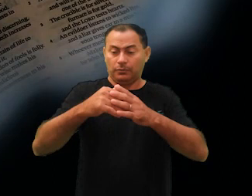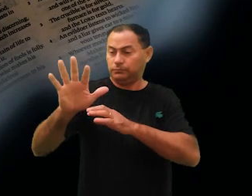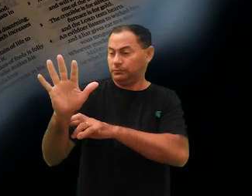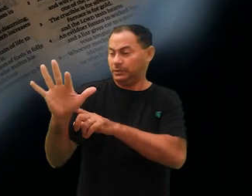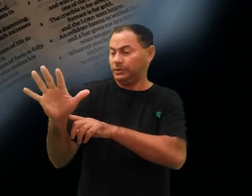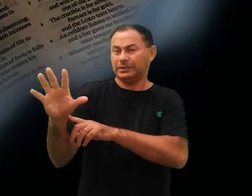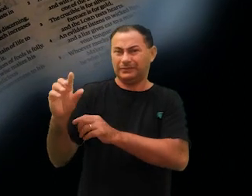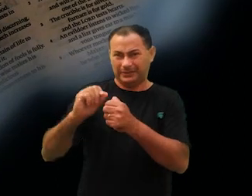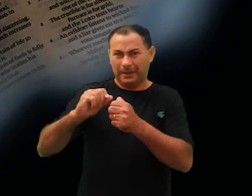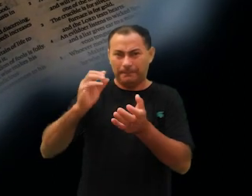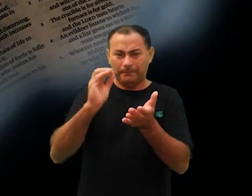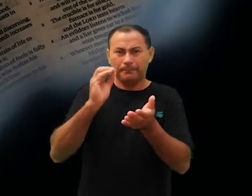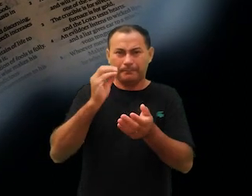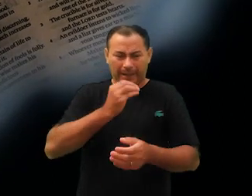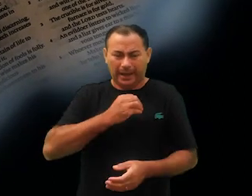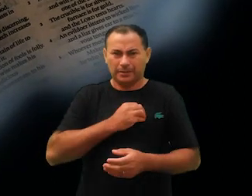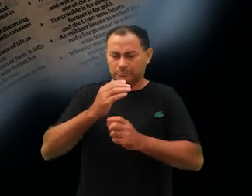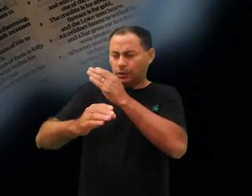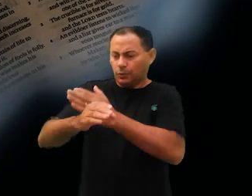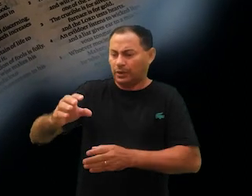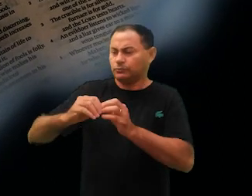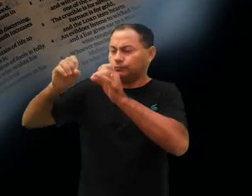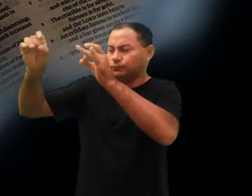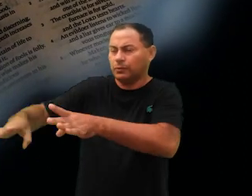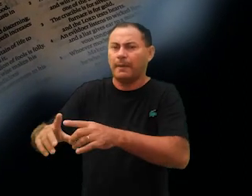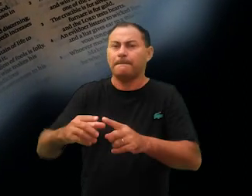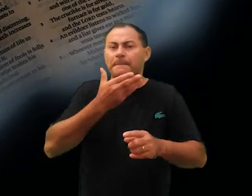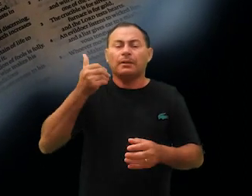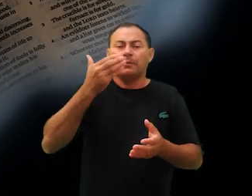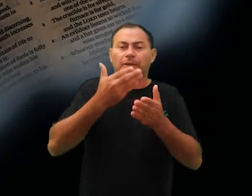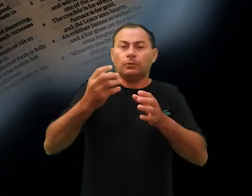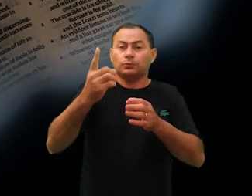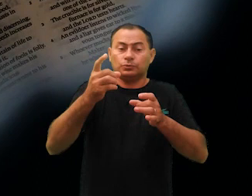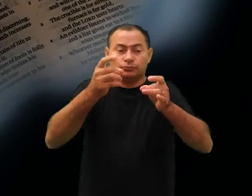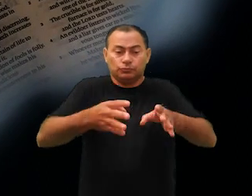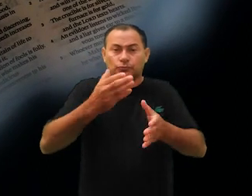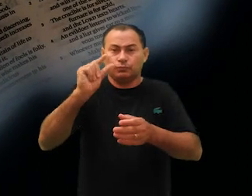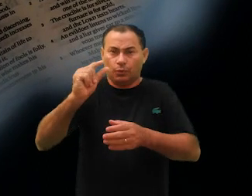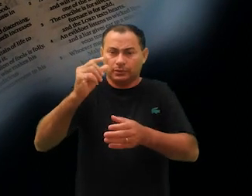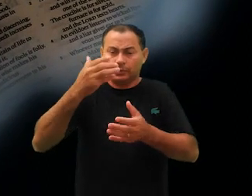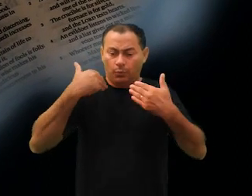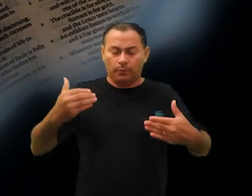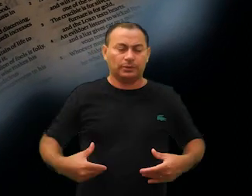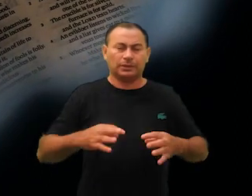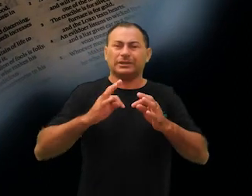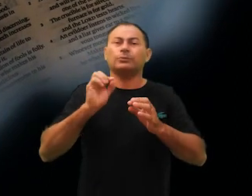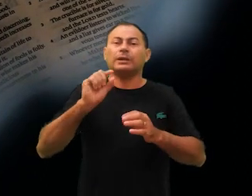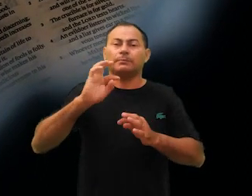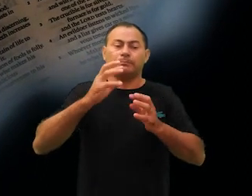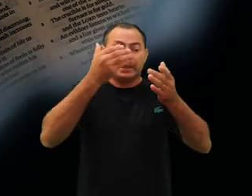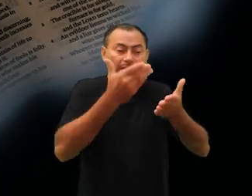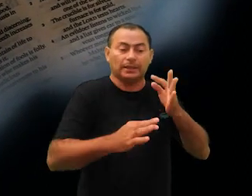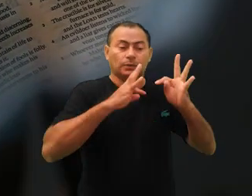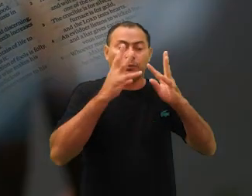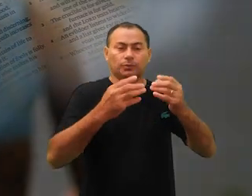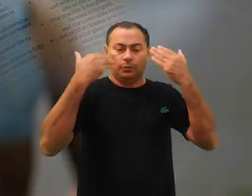mão direita o fizer pecar, corte-a e lance-a fora. É melhor perder uma parte do seu corpo do que ir todo ele para o